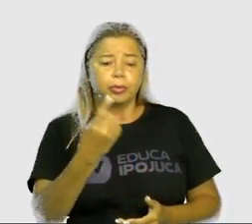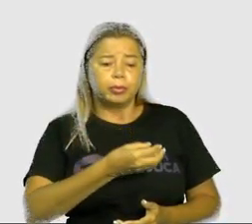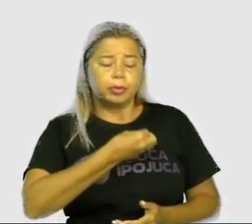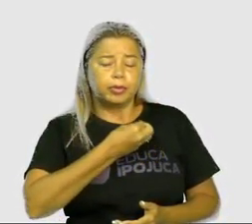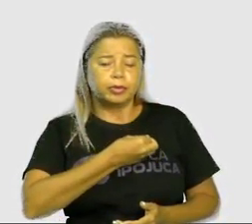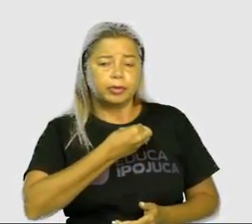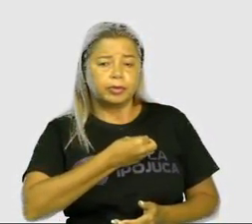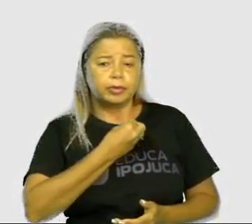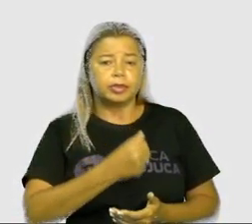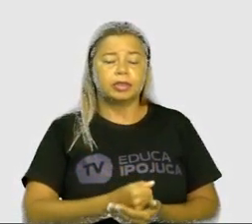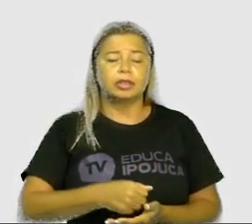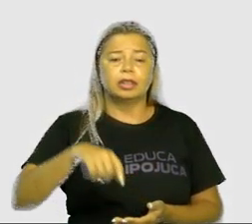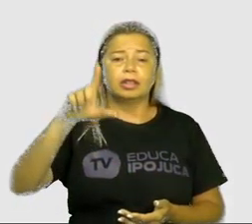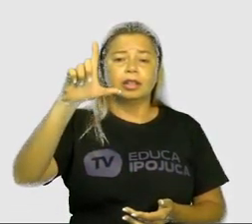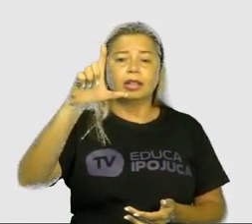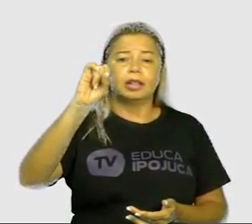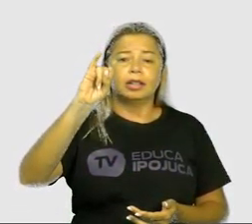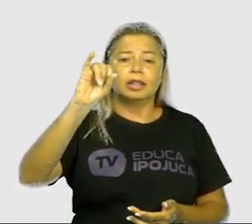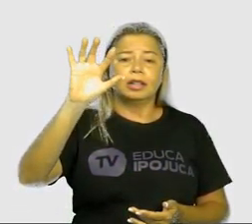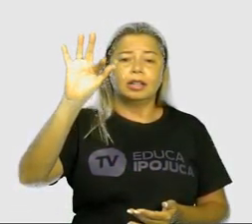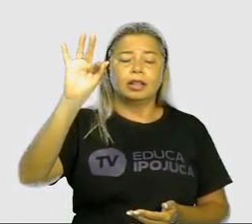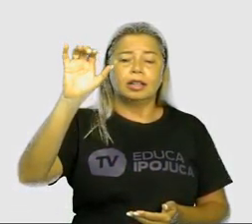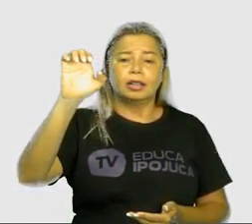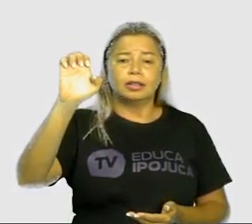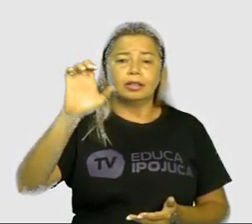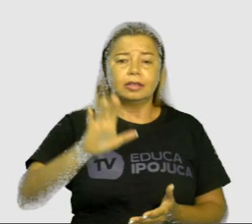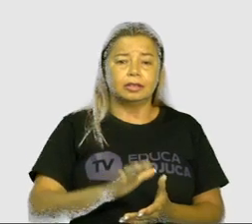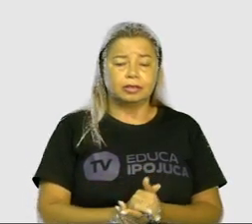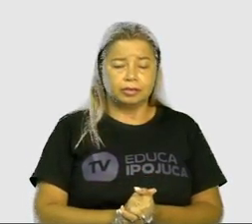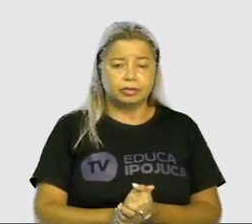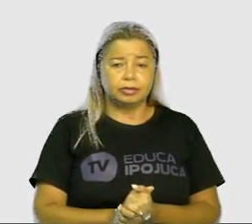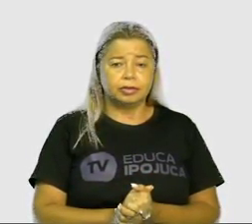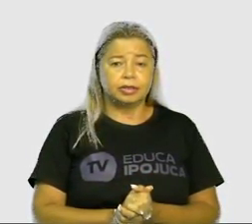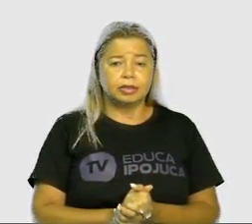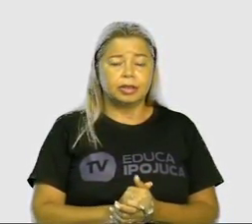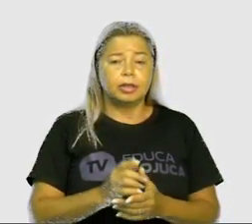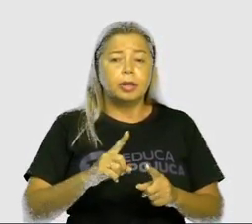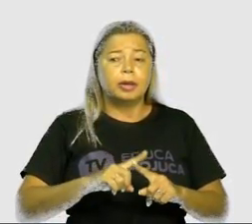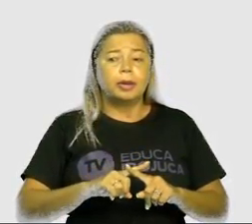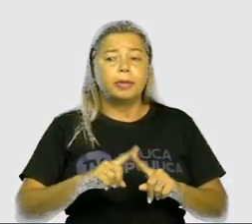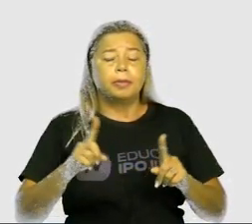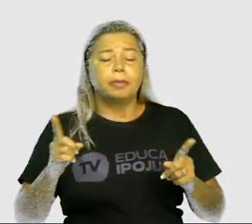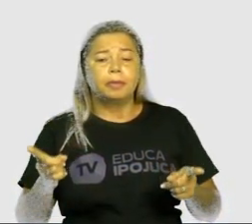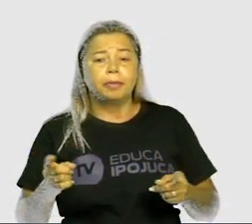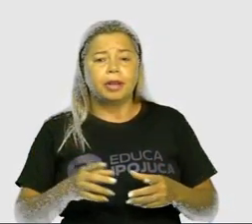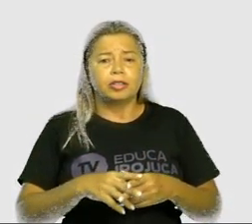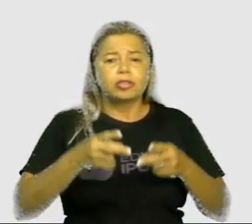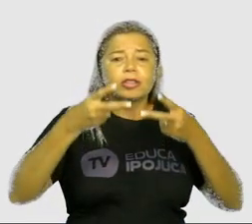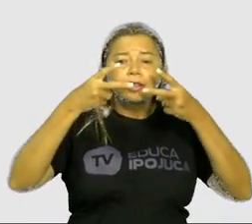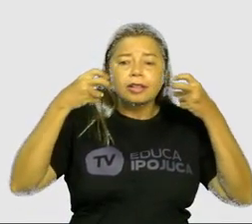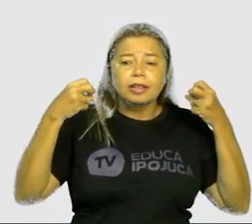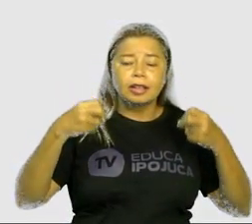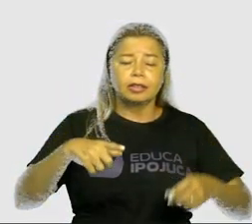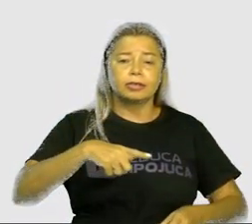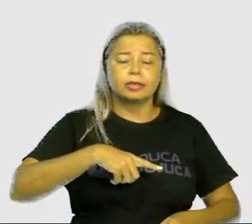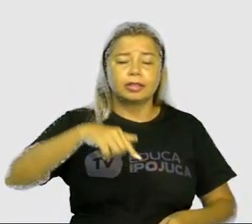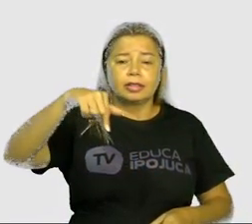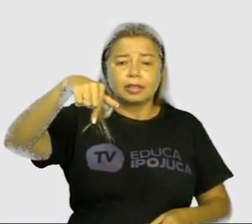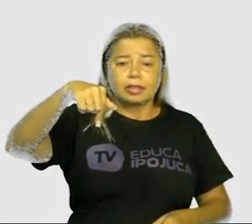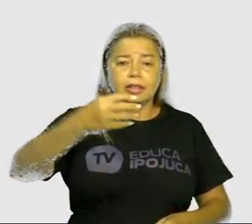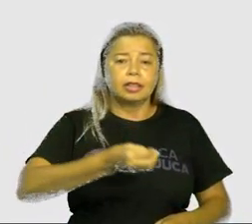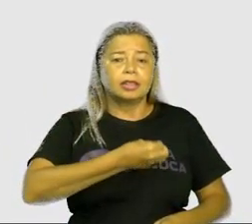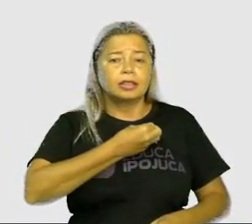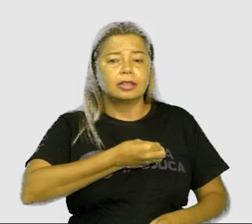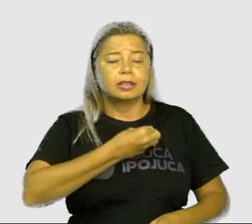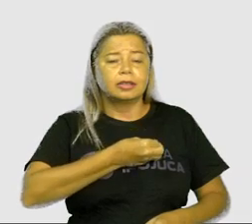Life e na nós estamos nos referindo aí é o gato que têm 7 vidas Então seria